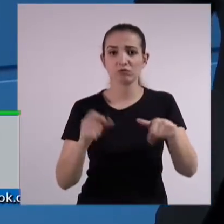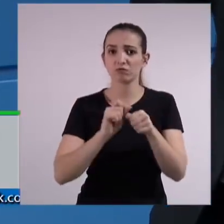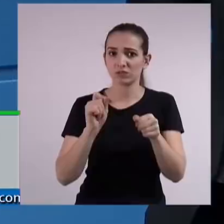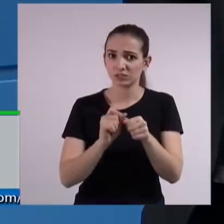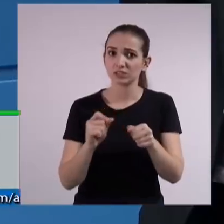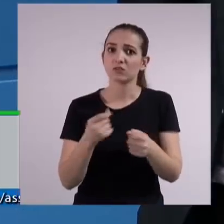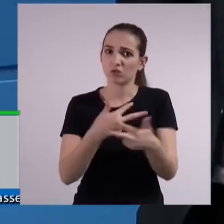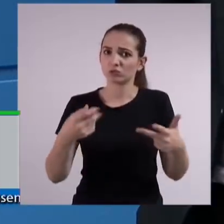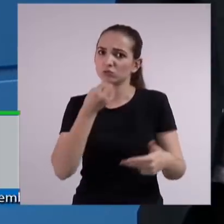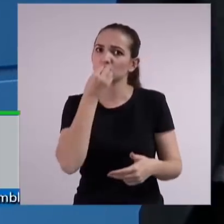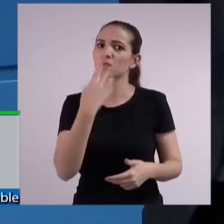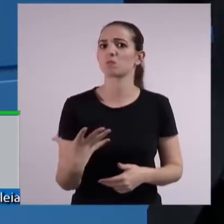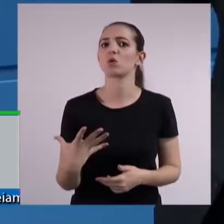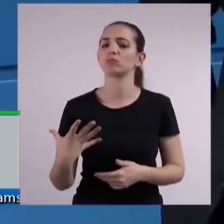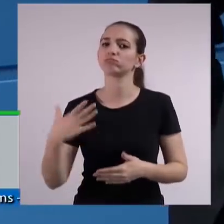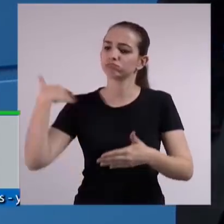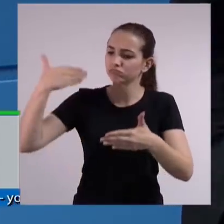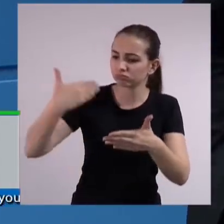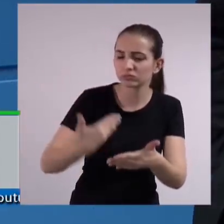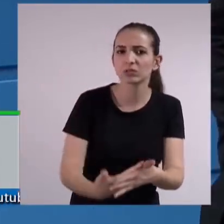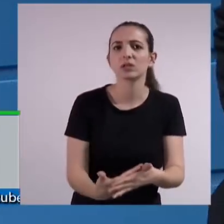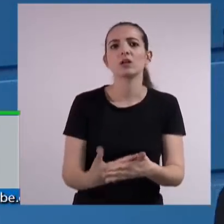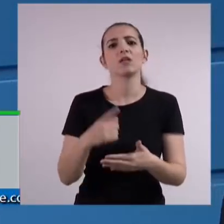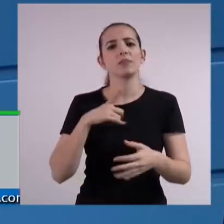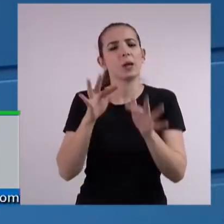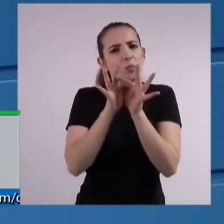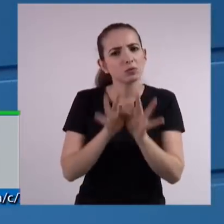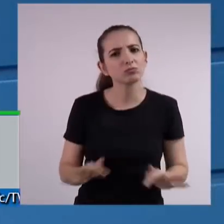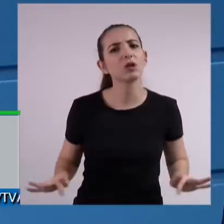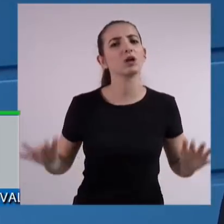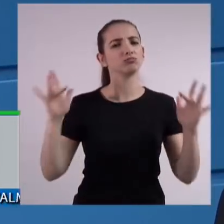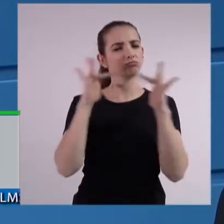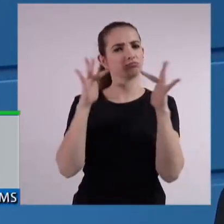legado. É primar pela humildade, pela coerência, pela